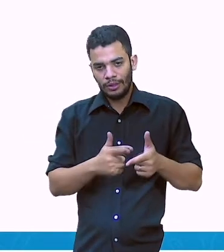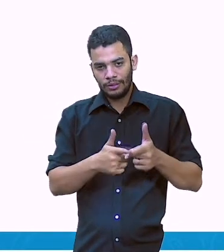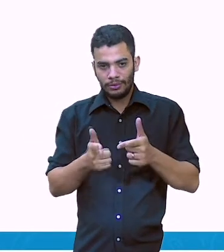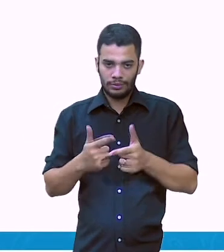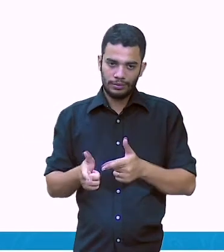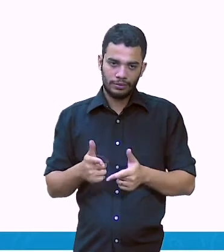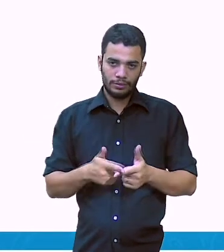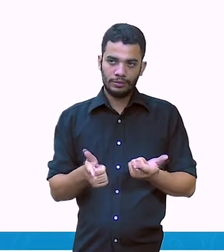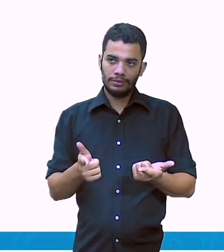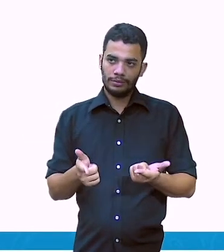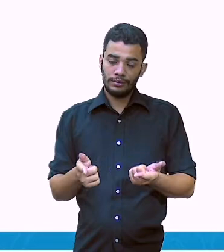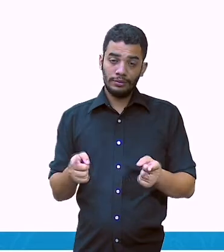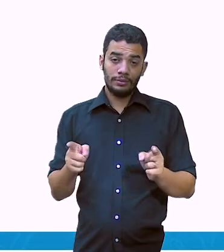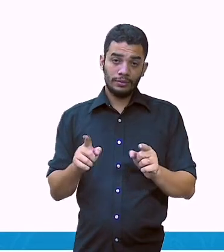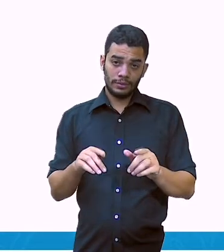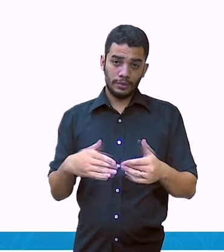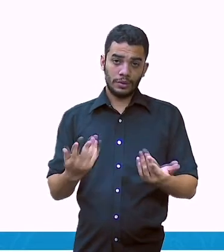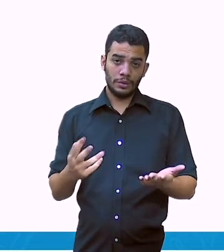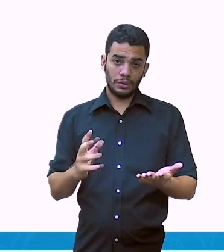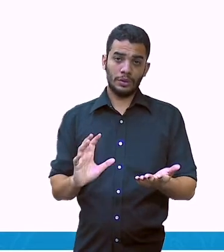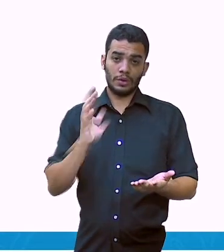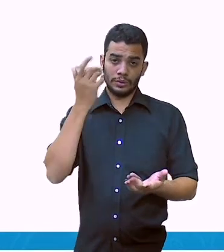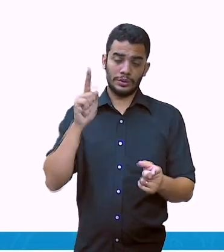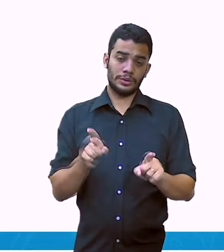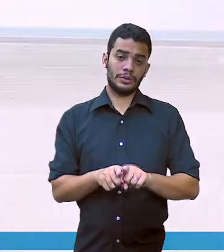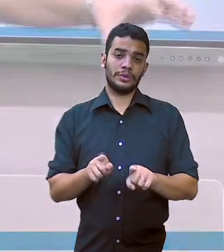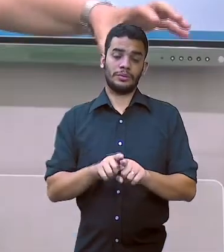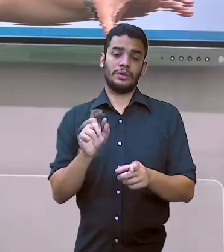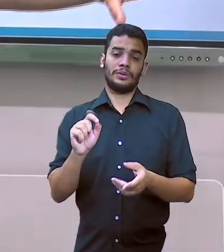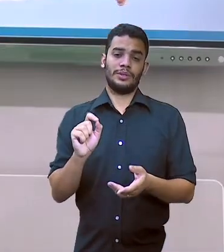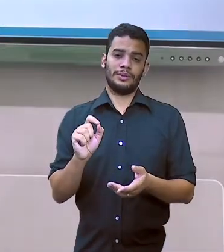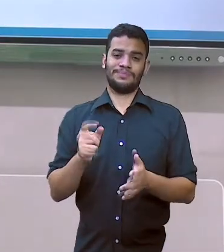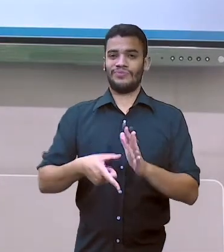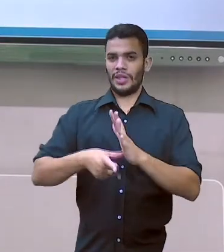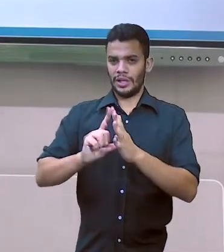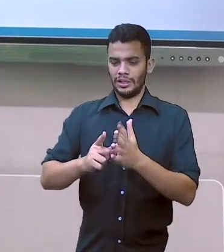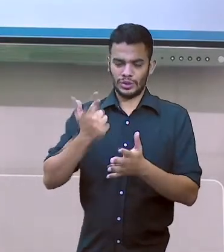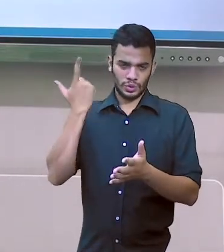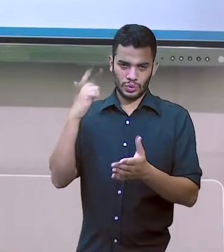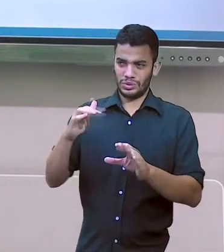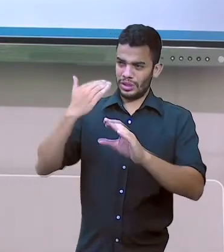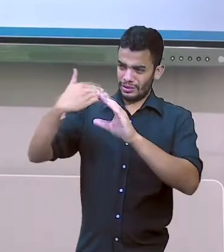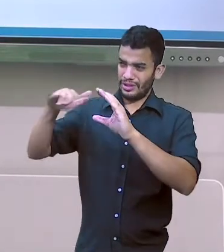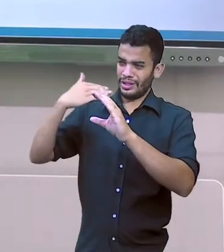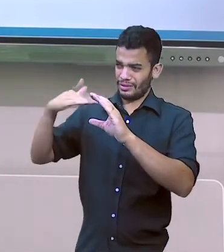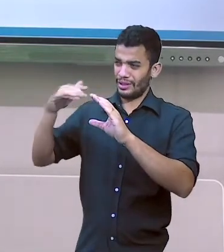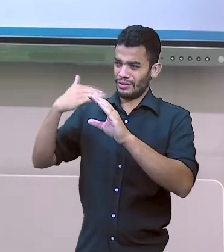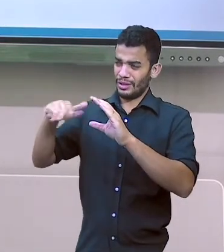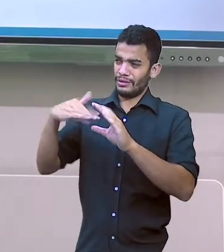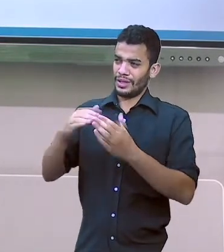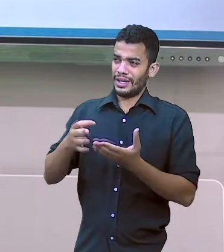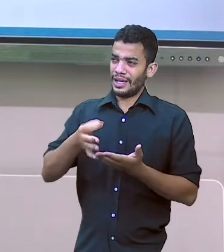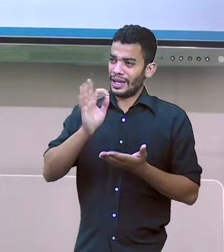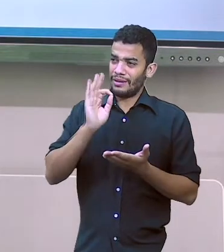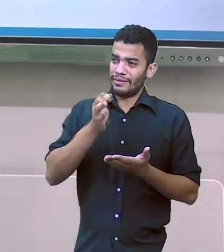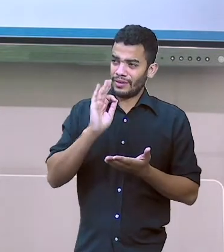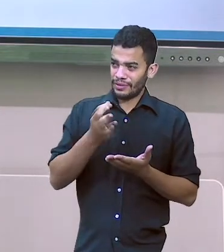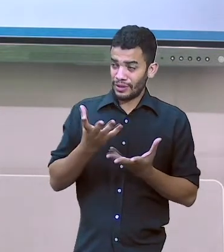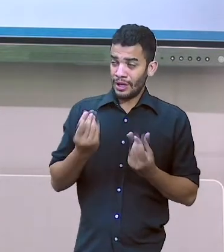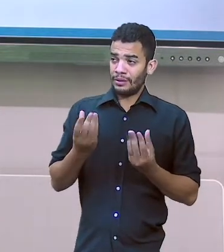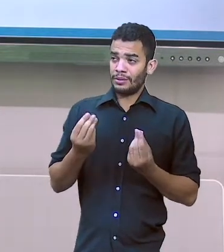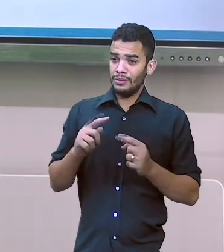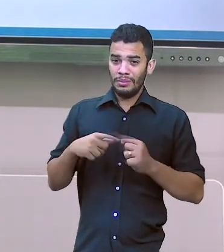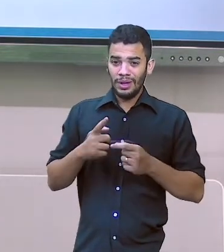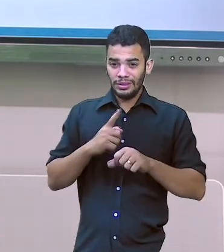produto diminuiu. A crise na Bolsa de Nova York foi uma crise que